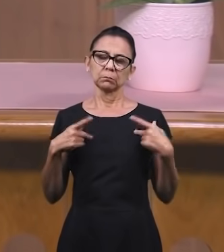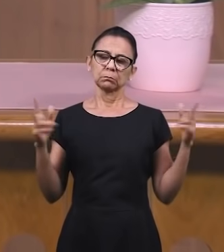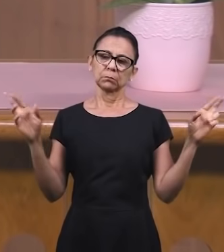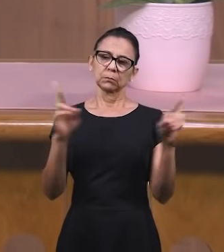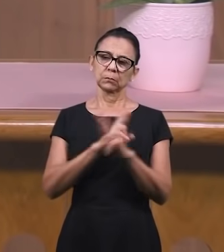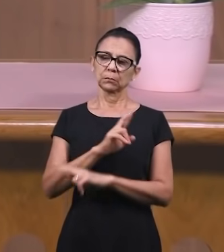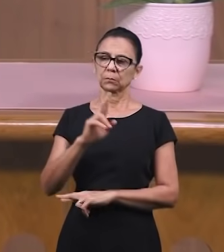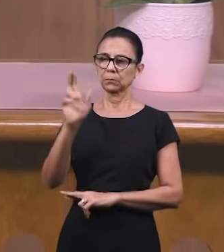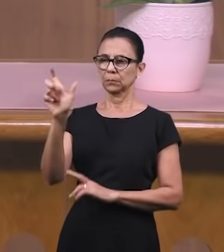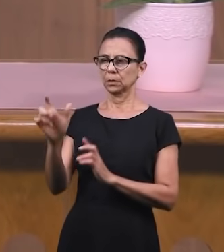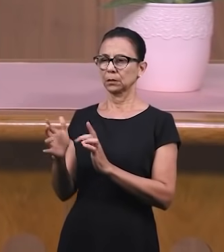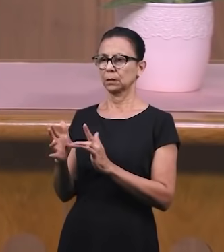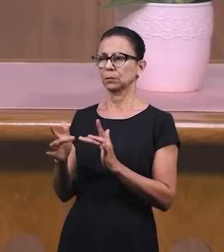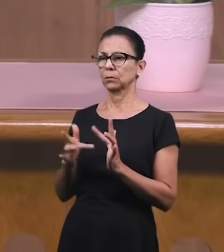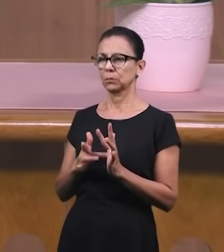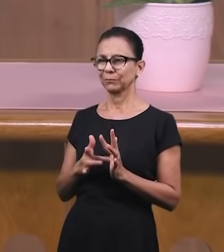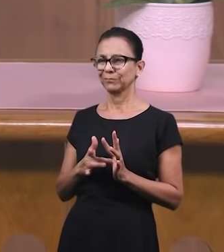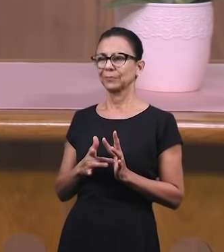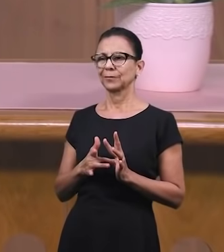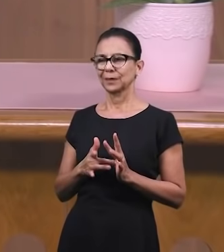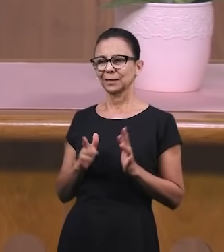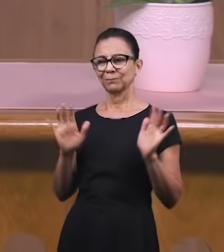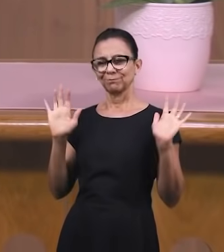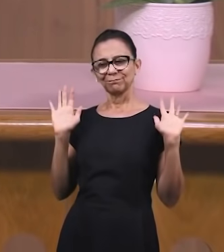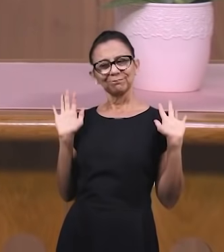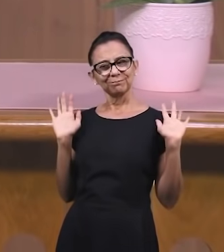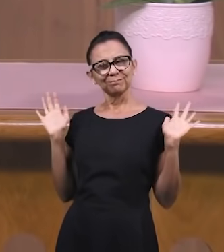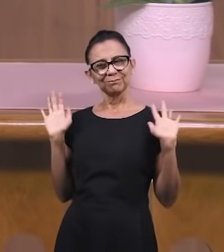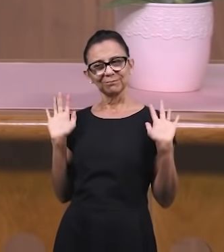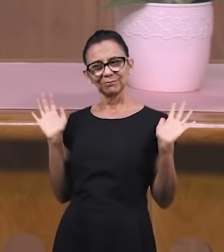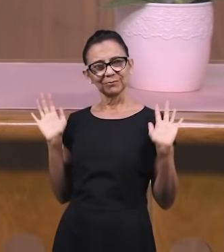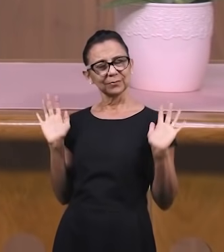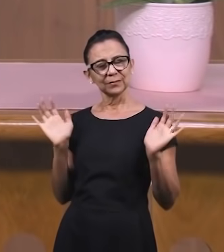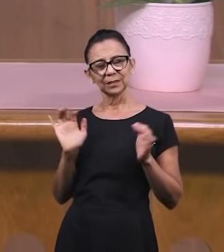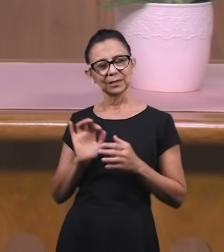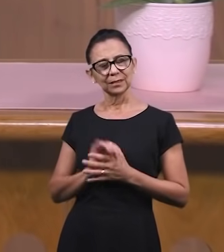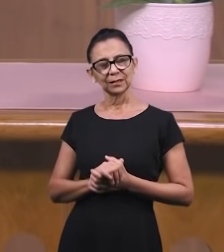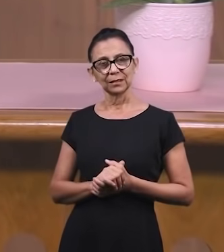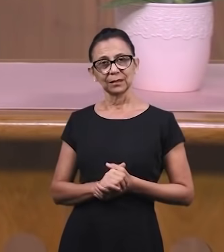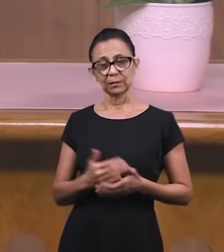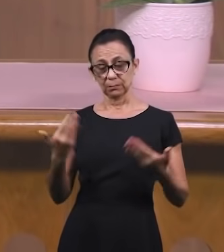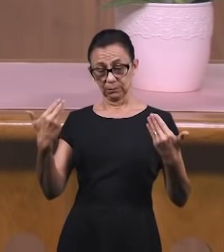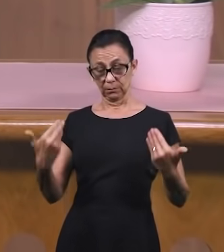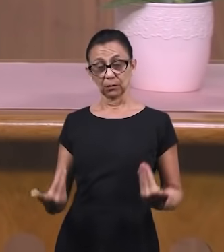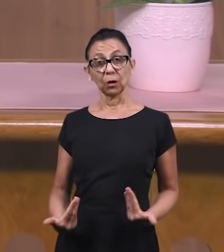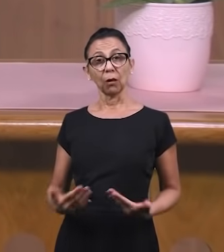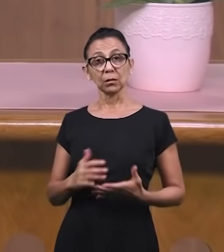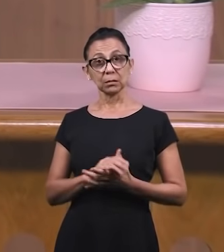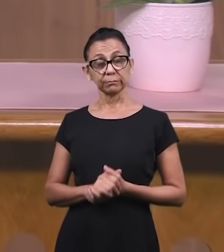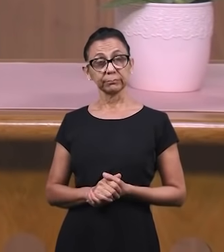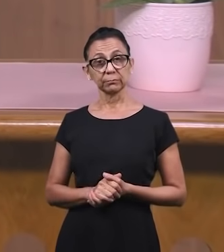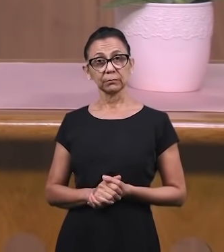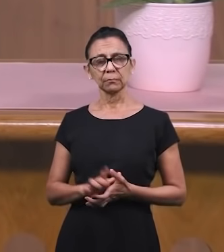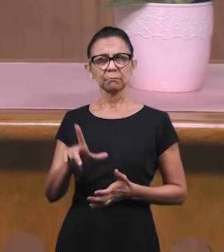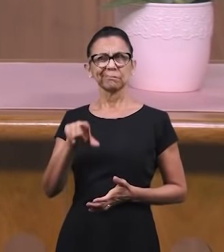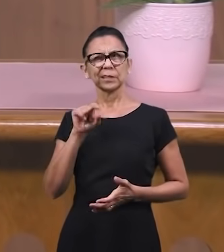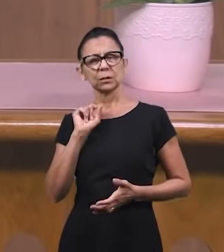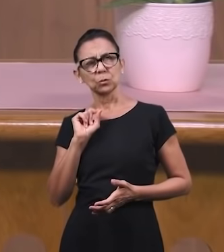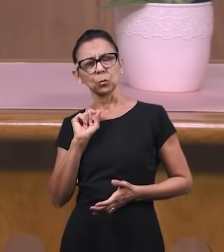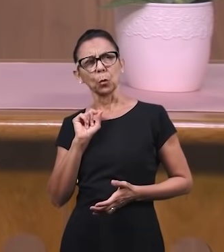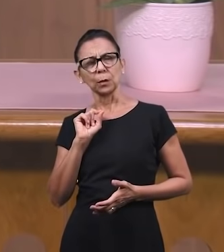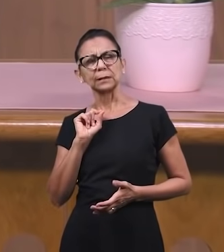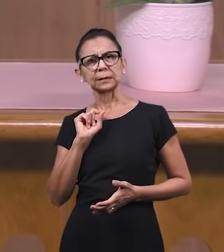é o Senhor Jesus, também nos impede de ver Jesus. A pessoa que nós somos, as decisões